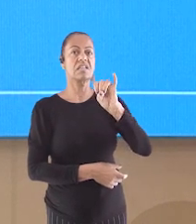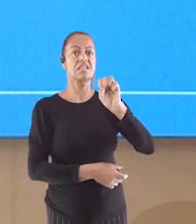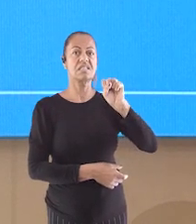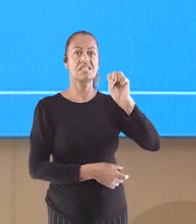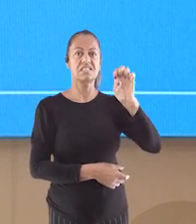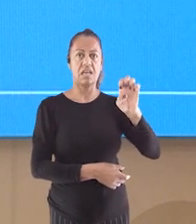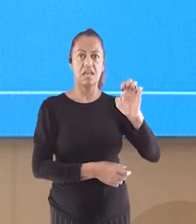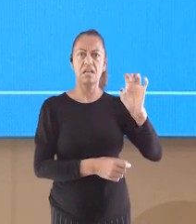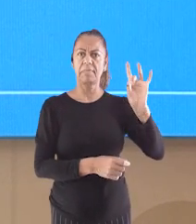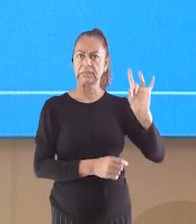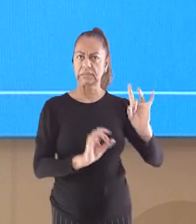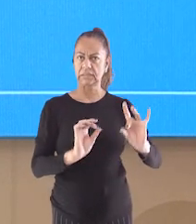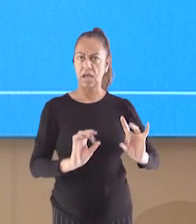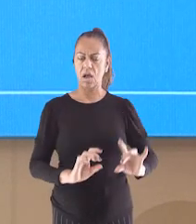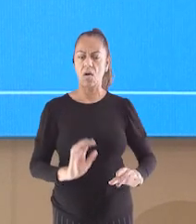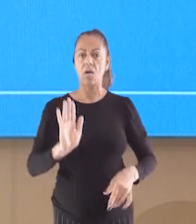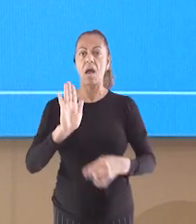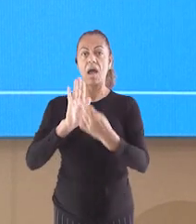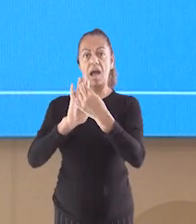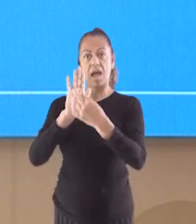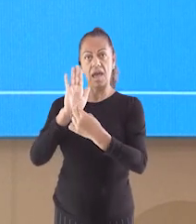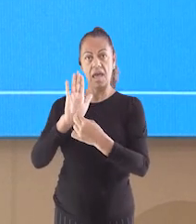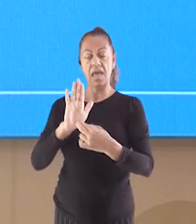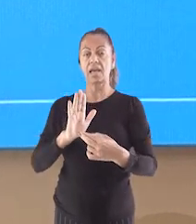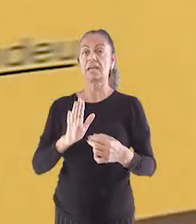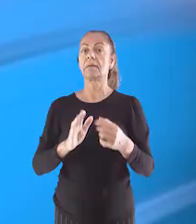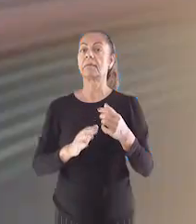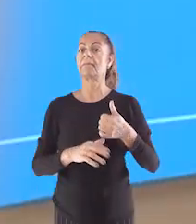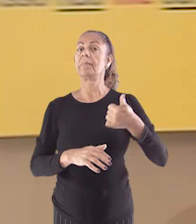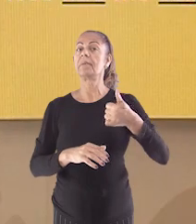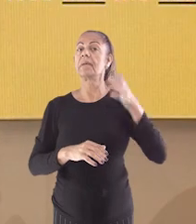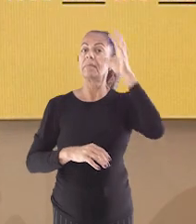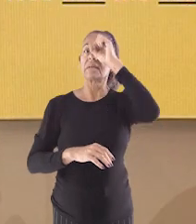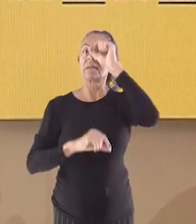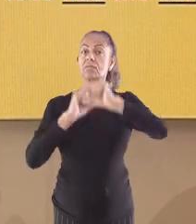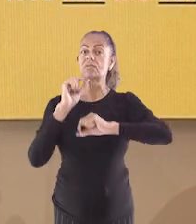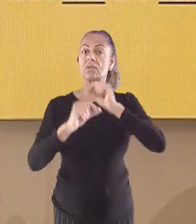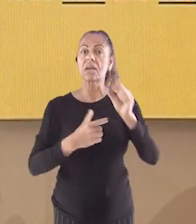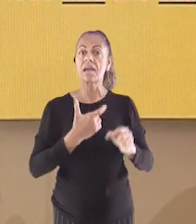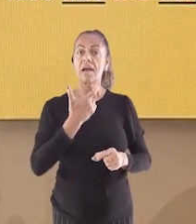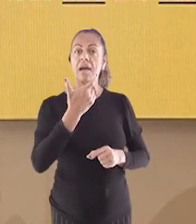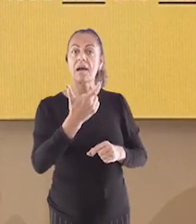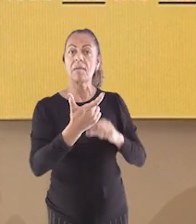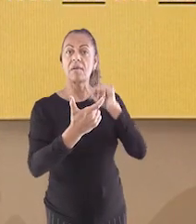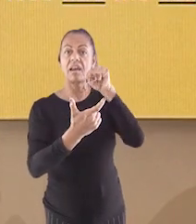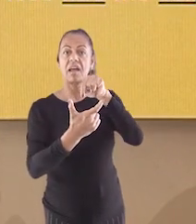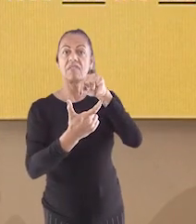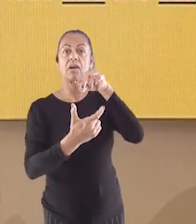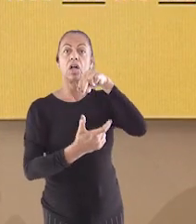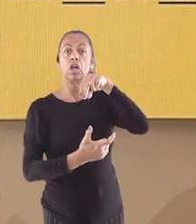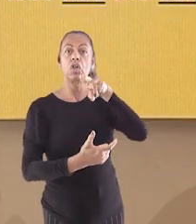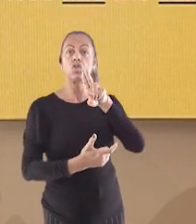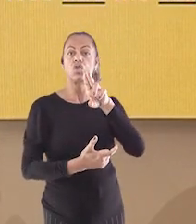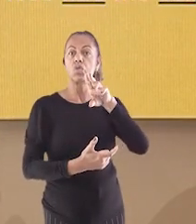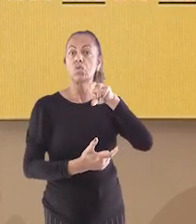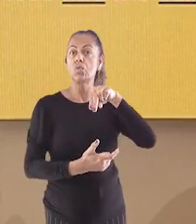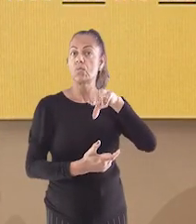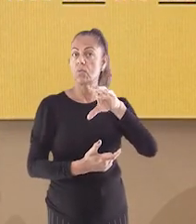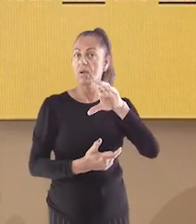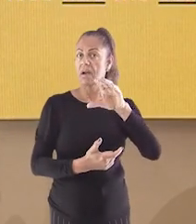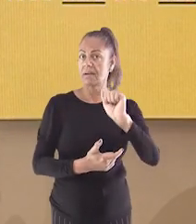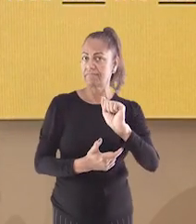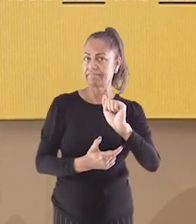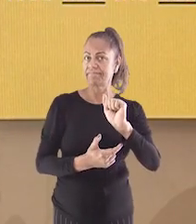aprender 3 regrinhas para o uso correto da próclise, ok? A primeira regra, como já vimos, é utilizar o